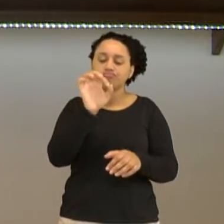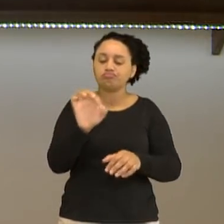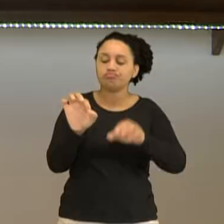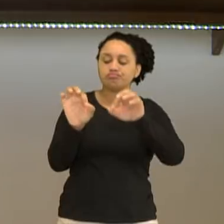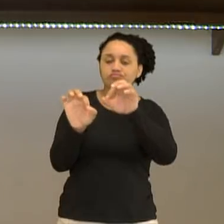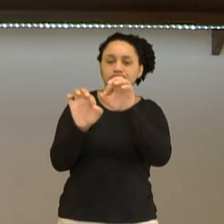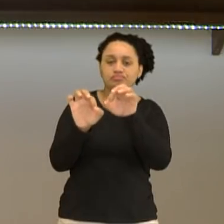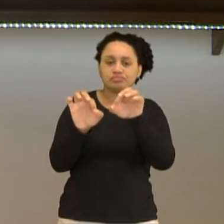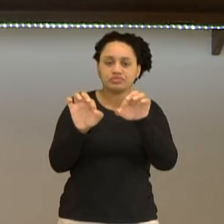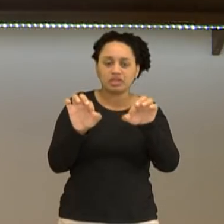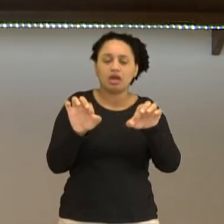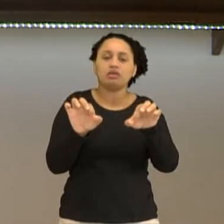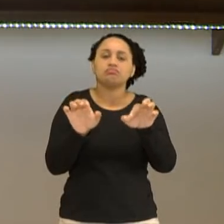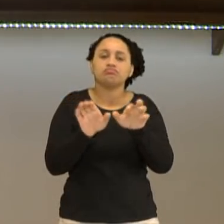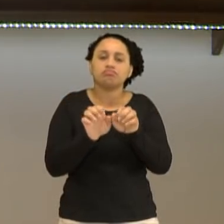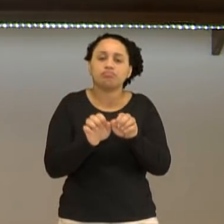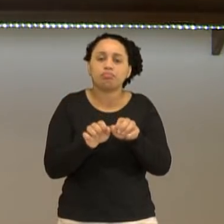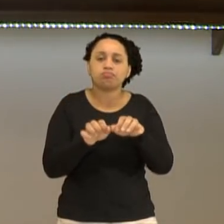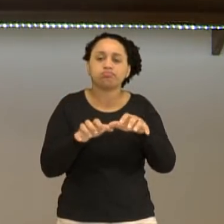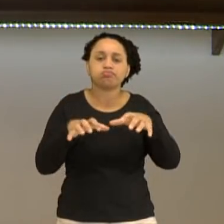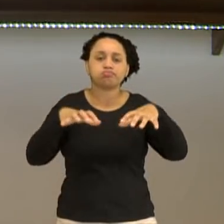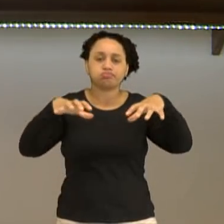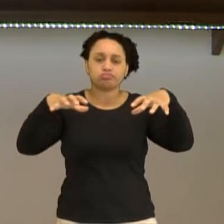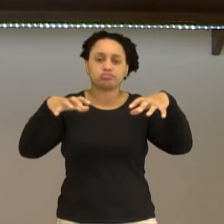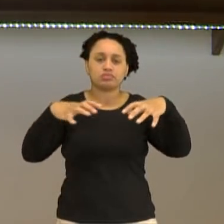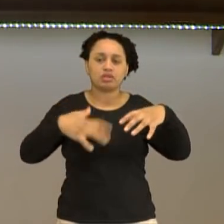caminho, lá na porção mais